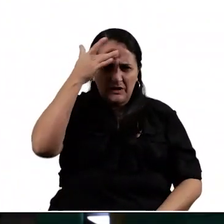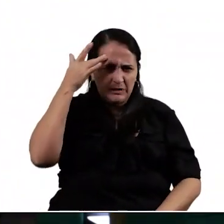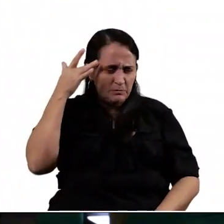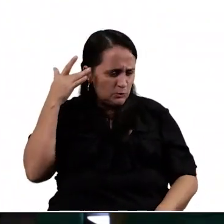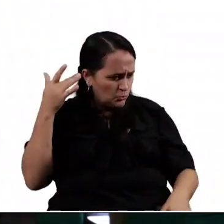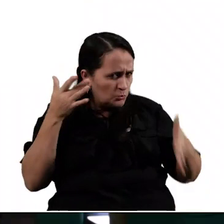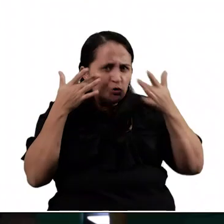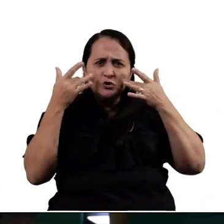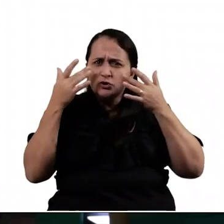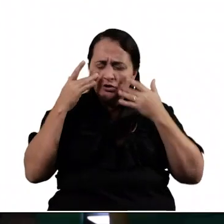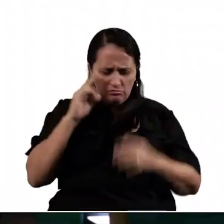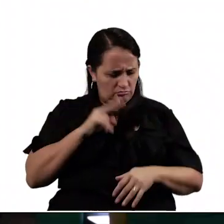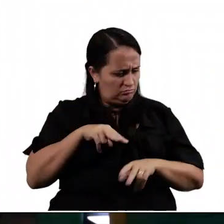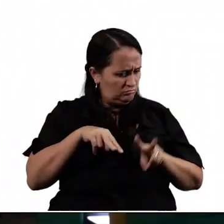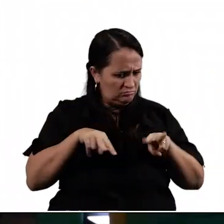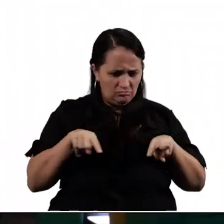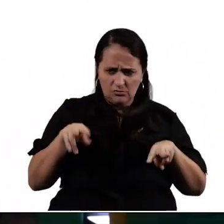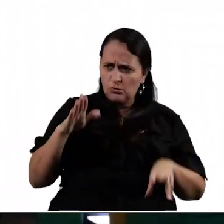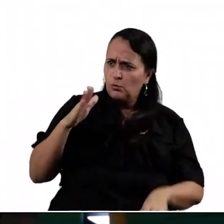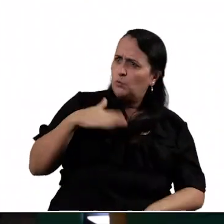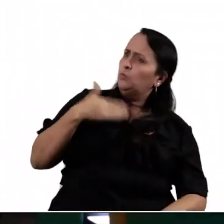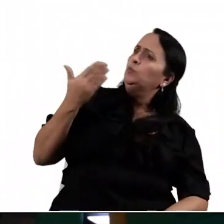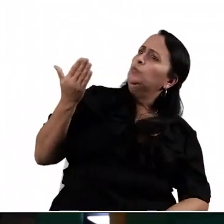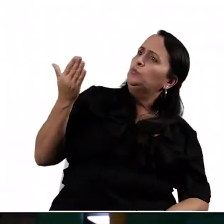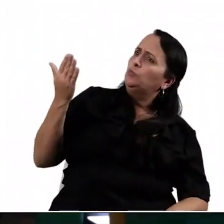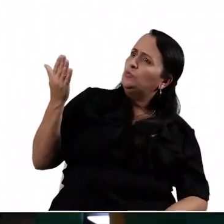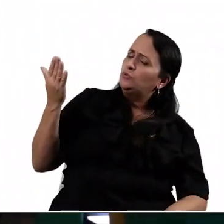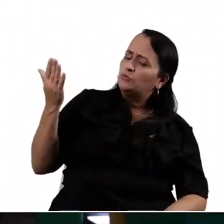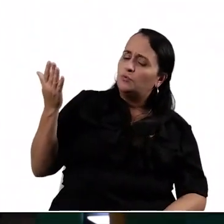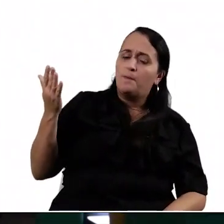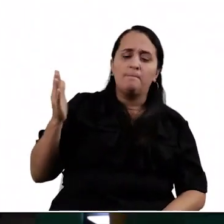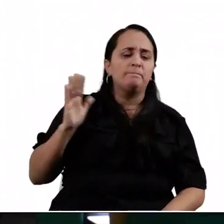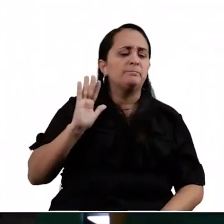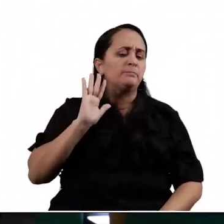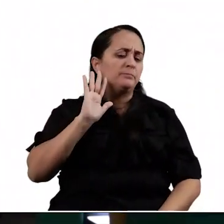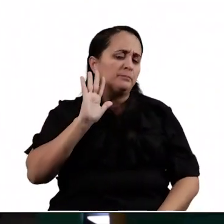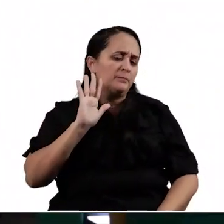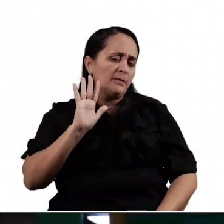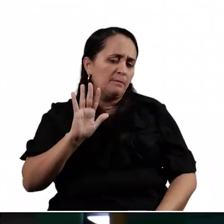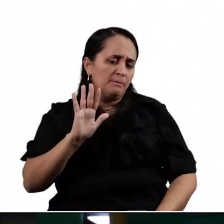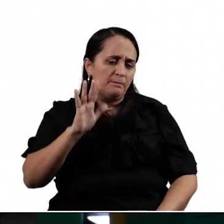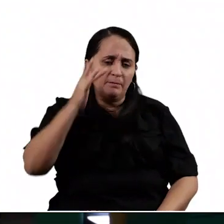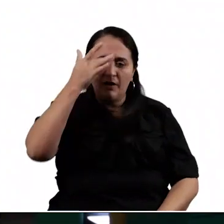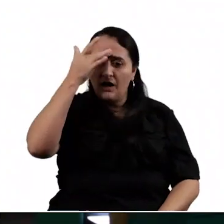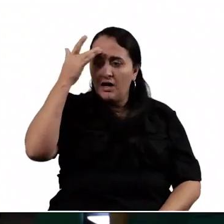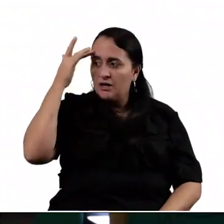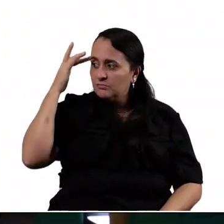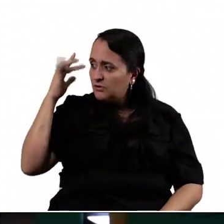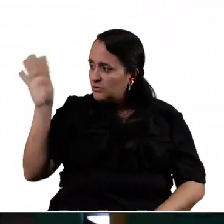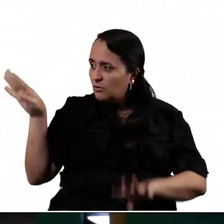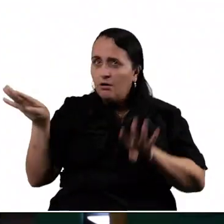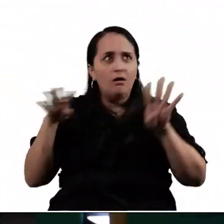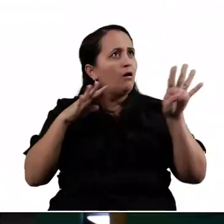levaram um susto danado mas o público gente achou aquilo